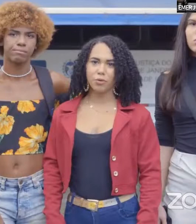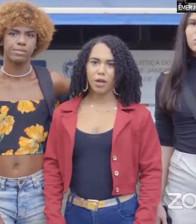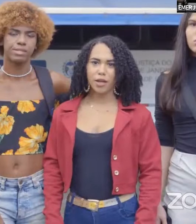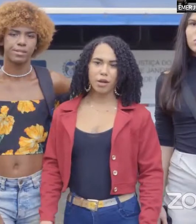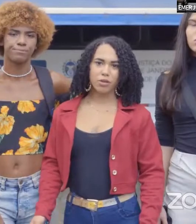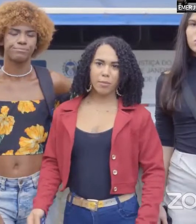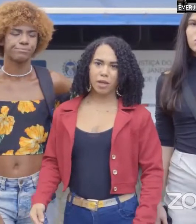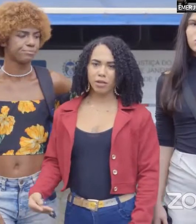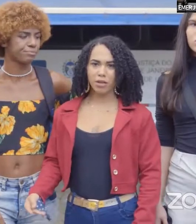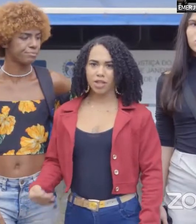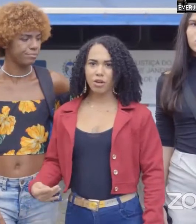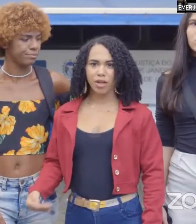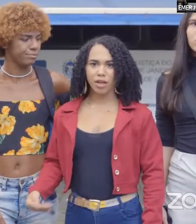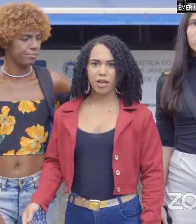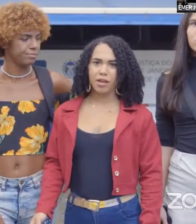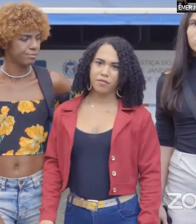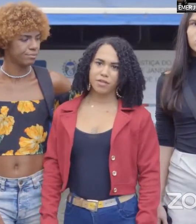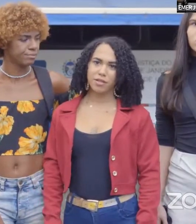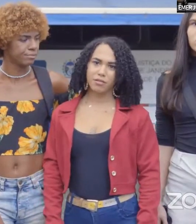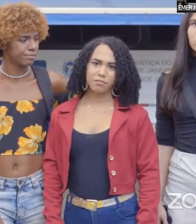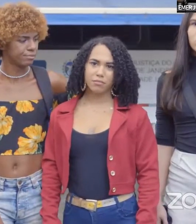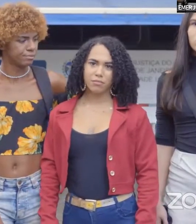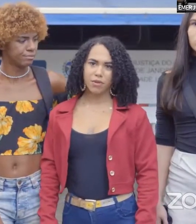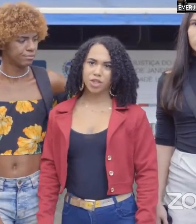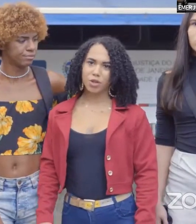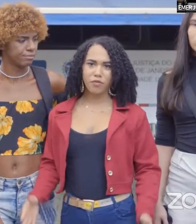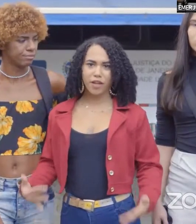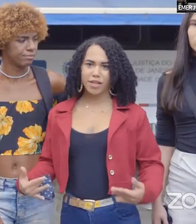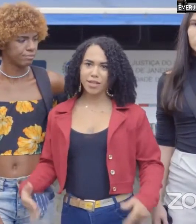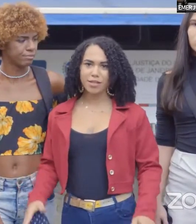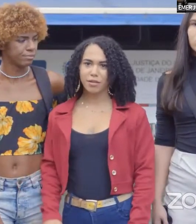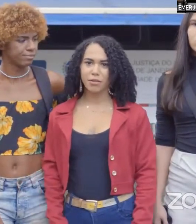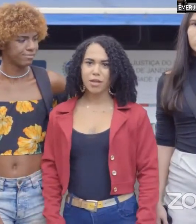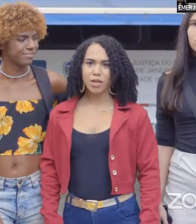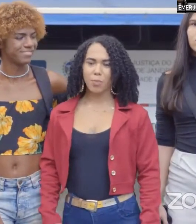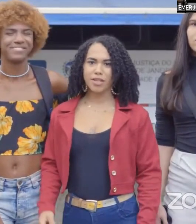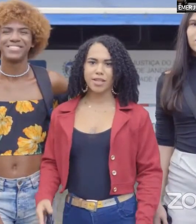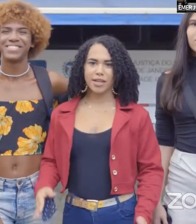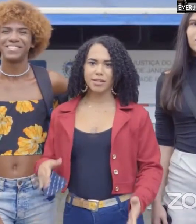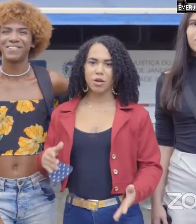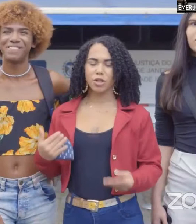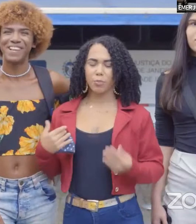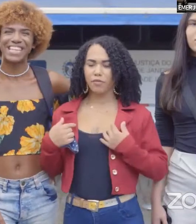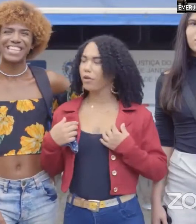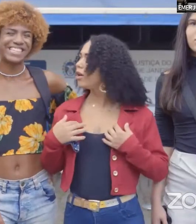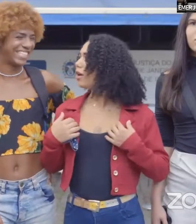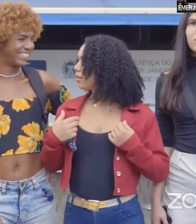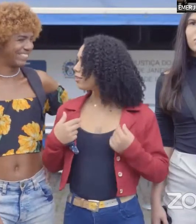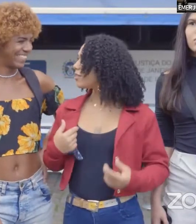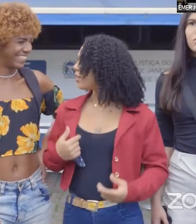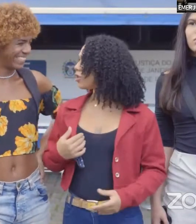de gênero. E eu também não, acho que eu nem queria. Acho que eu sou feliz assim.